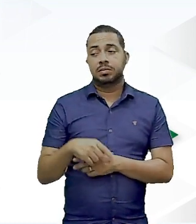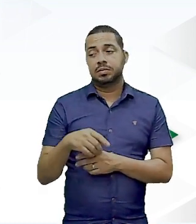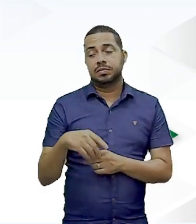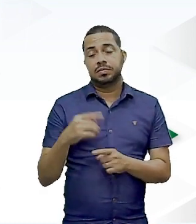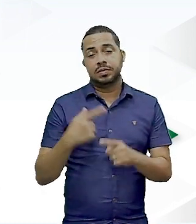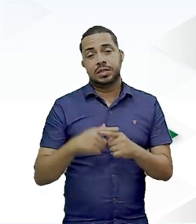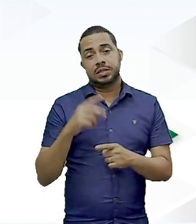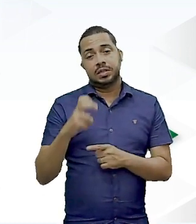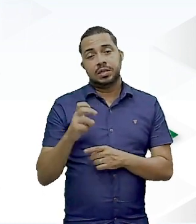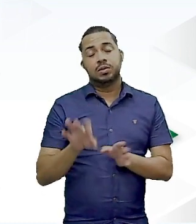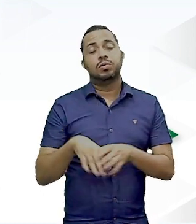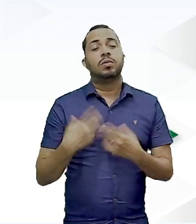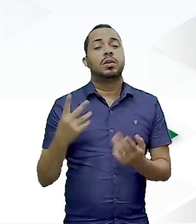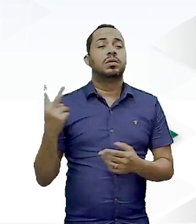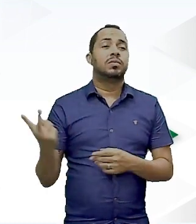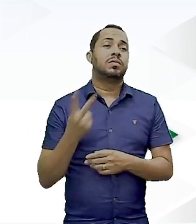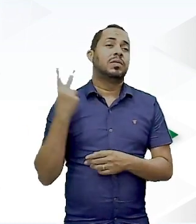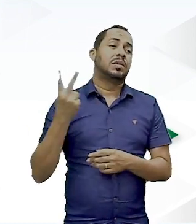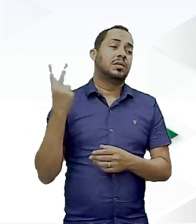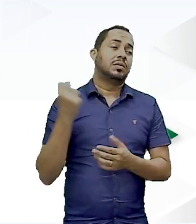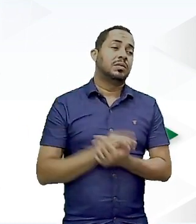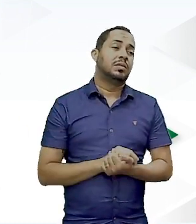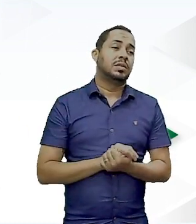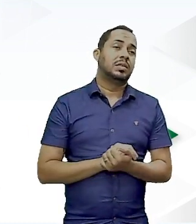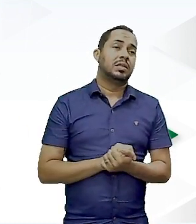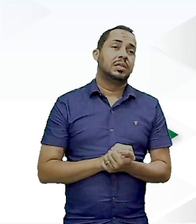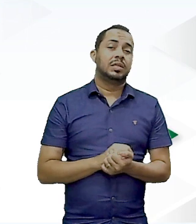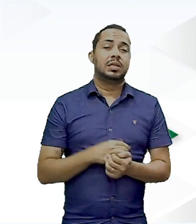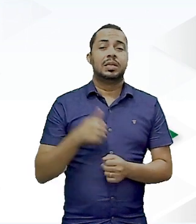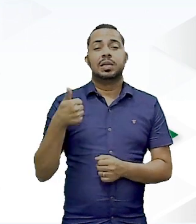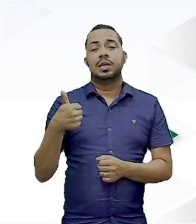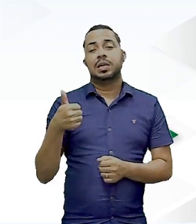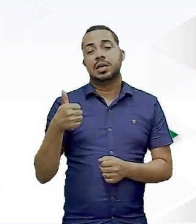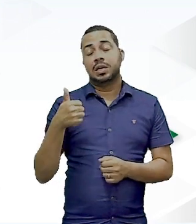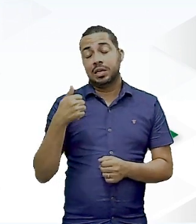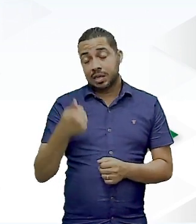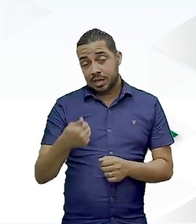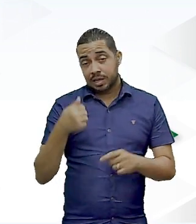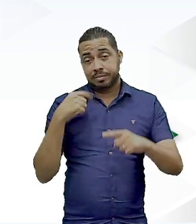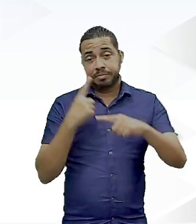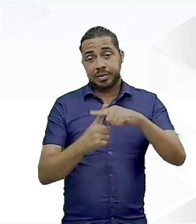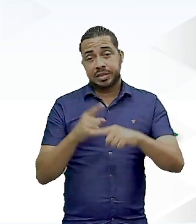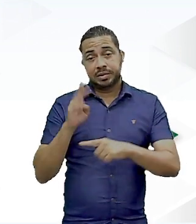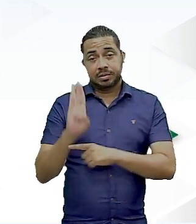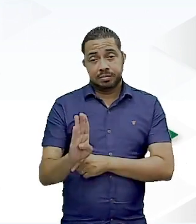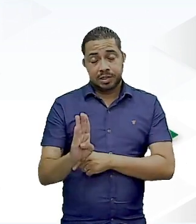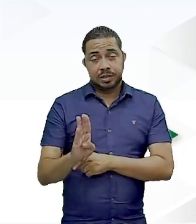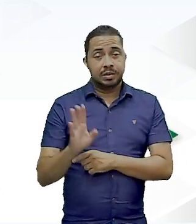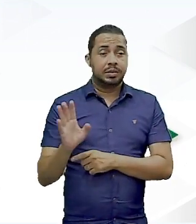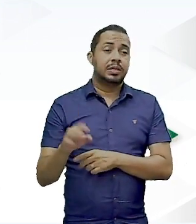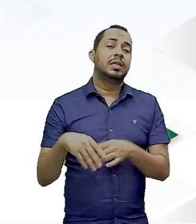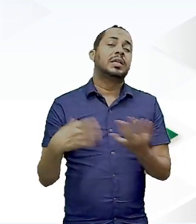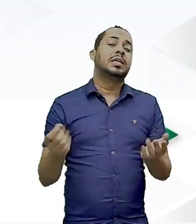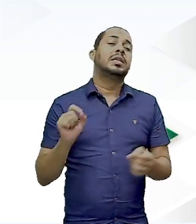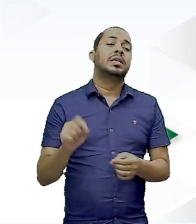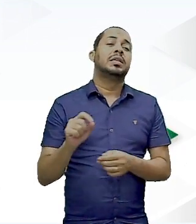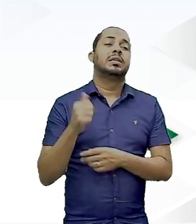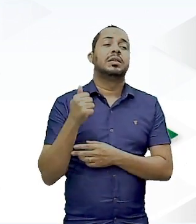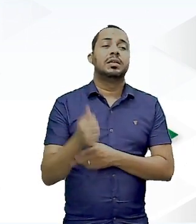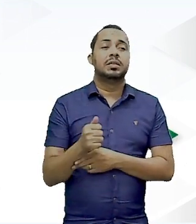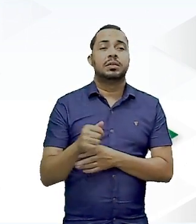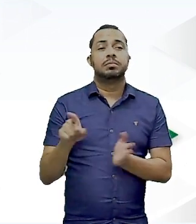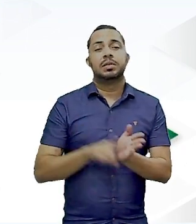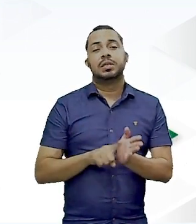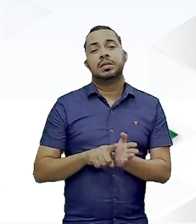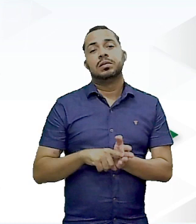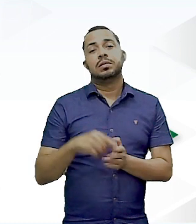sétimos. Qual é o valor da expressão A mais B? Nós vamos pegar quem é o A? Menos